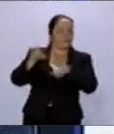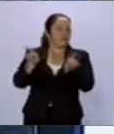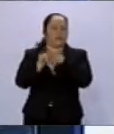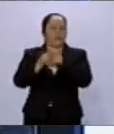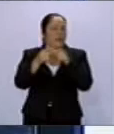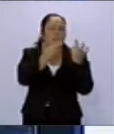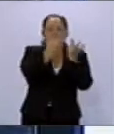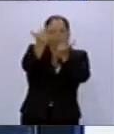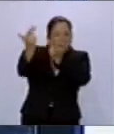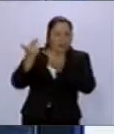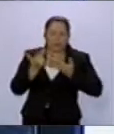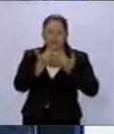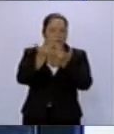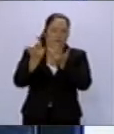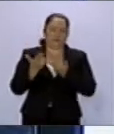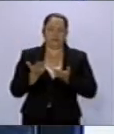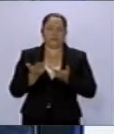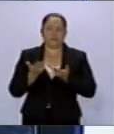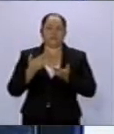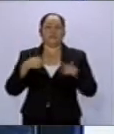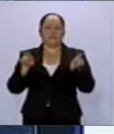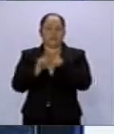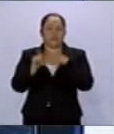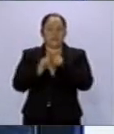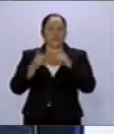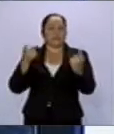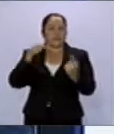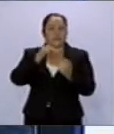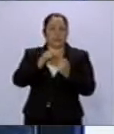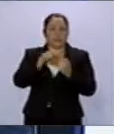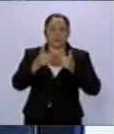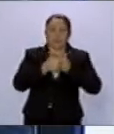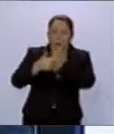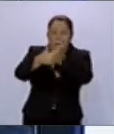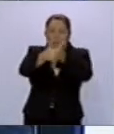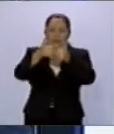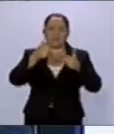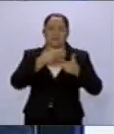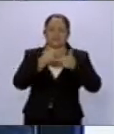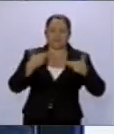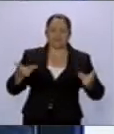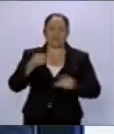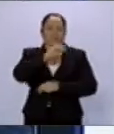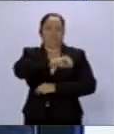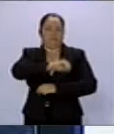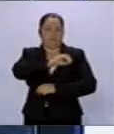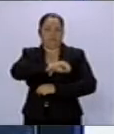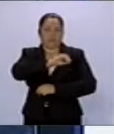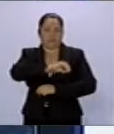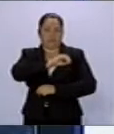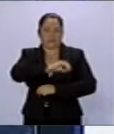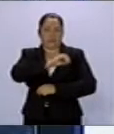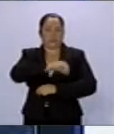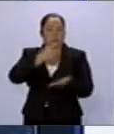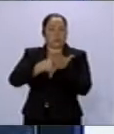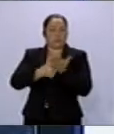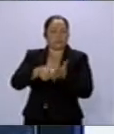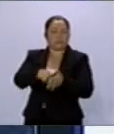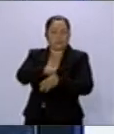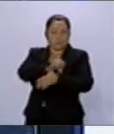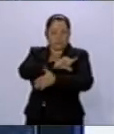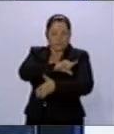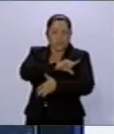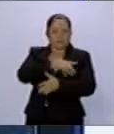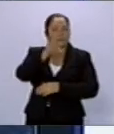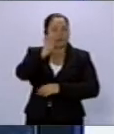supervisionado e a perspectiva de acompanhamento das suas ações um patamar de remuneração estabelecido as condicionantes em relação